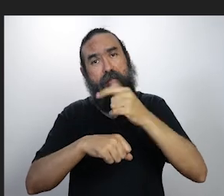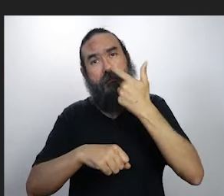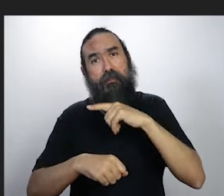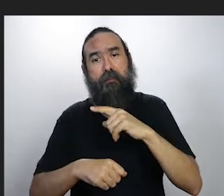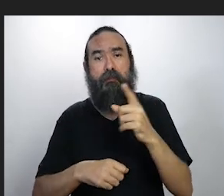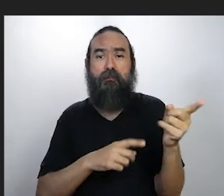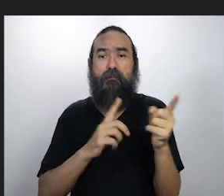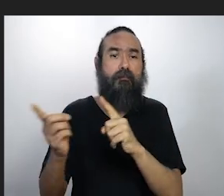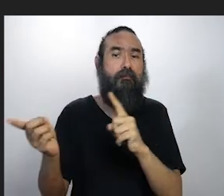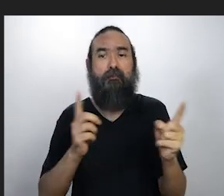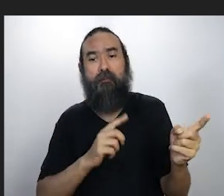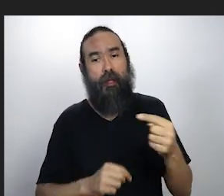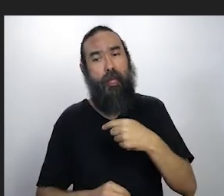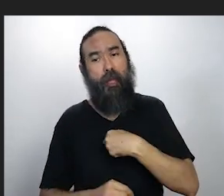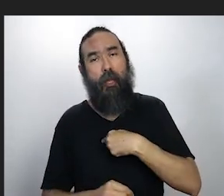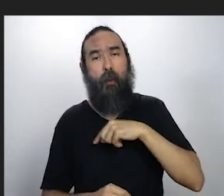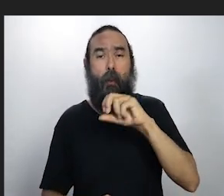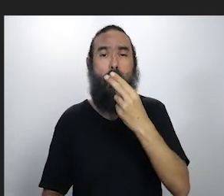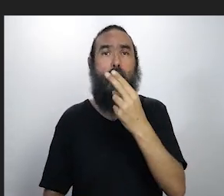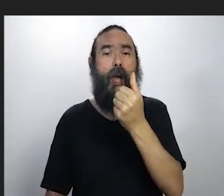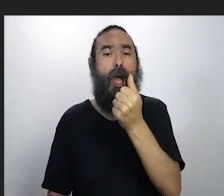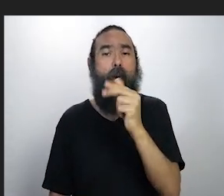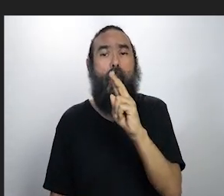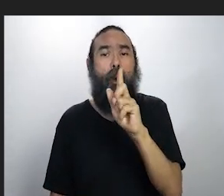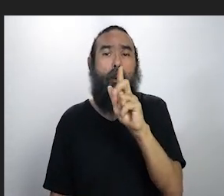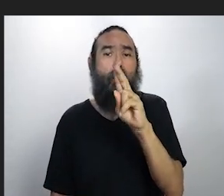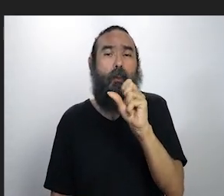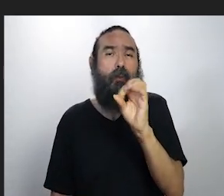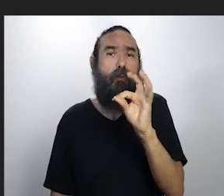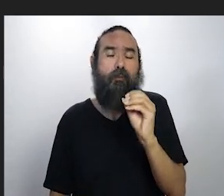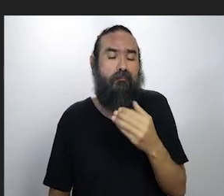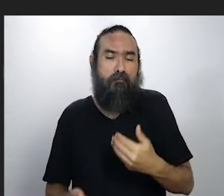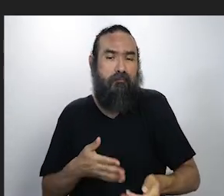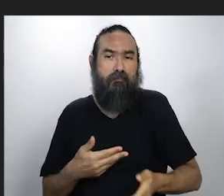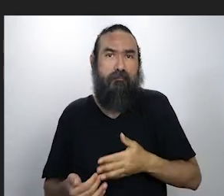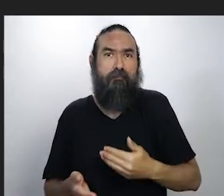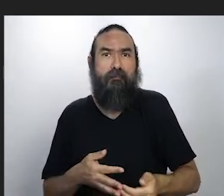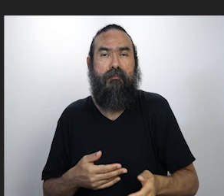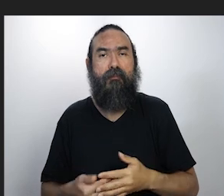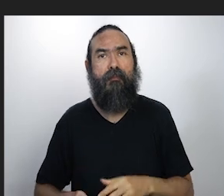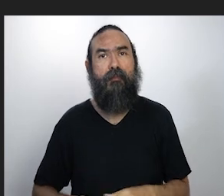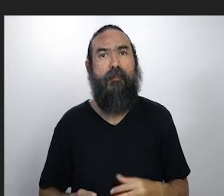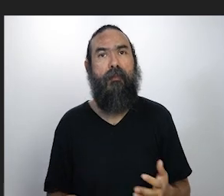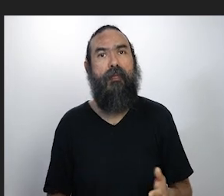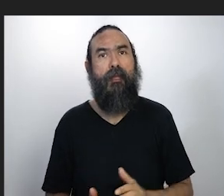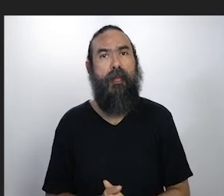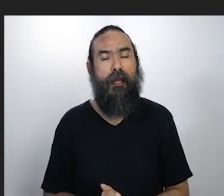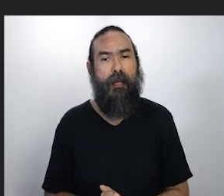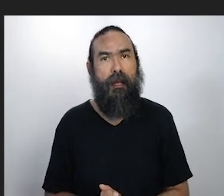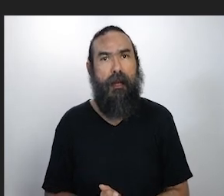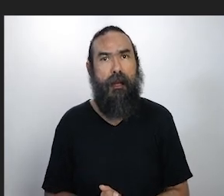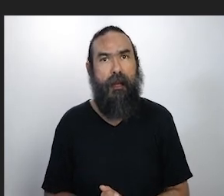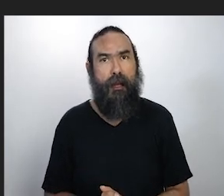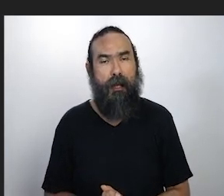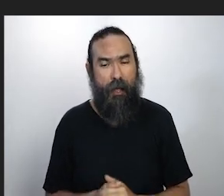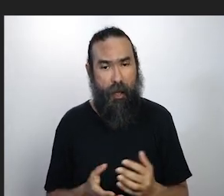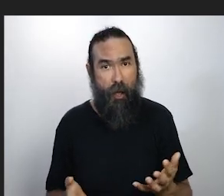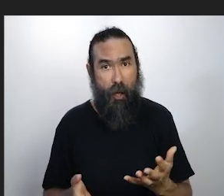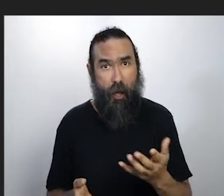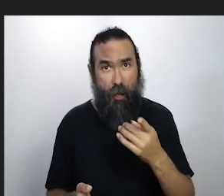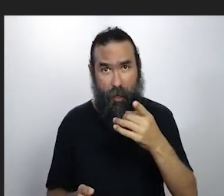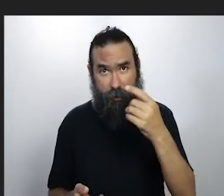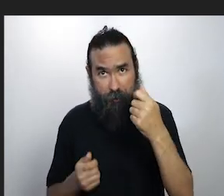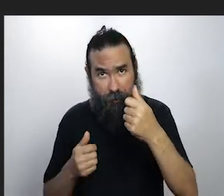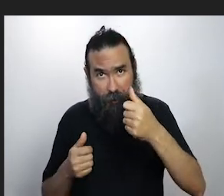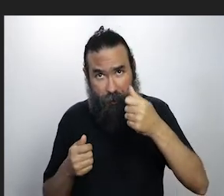do Augusto, hein? Para mim, bom, tanto faz. Agora, eu pergunto se estão me ouvindo.